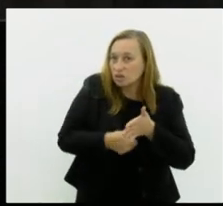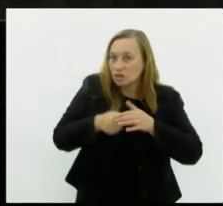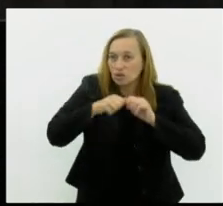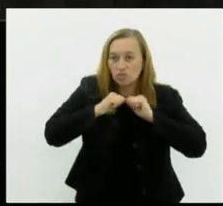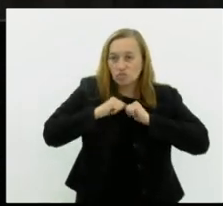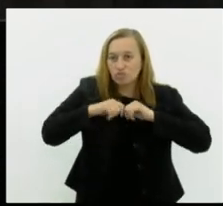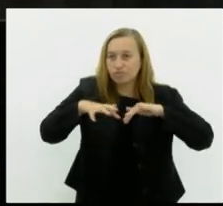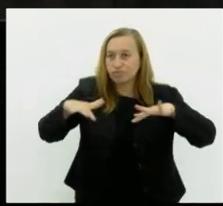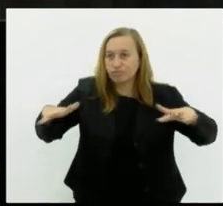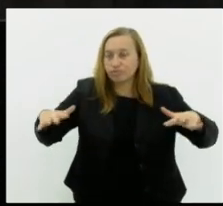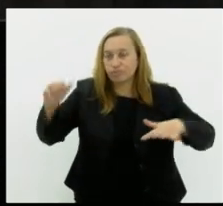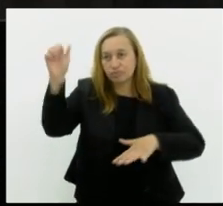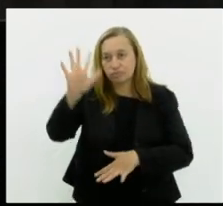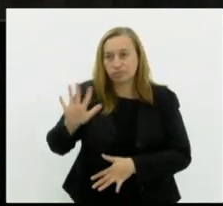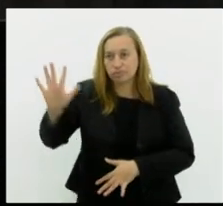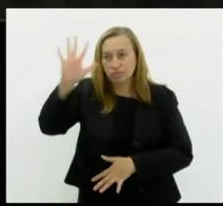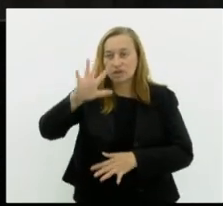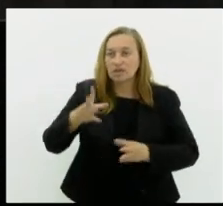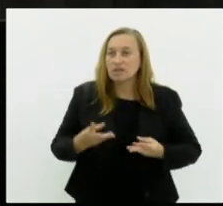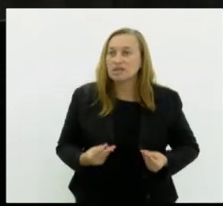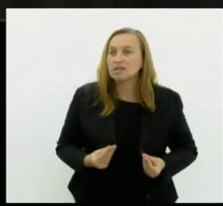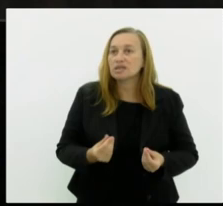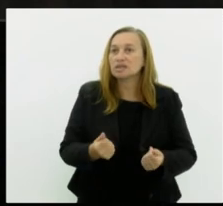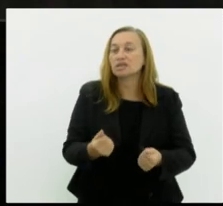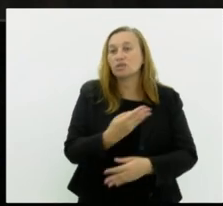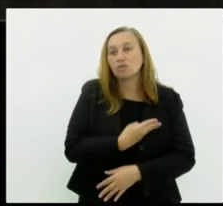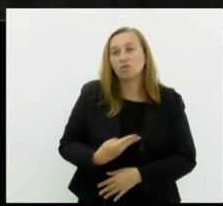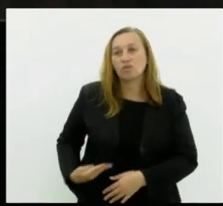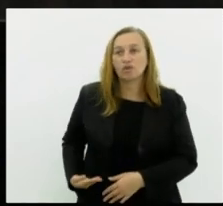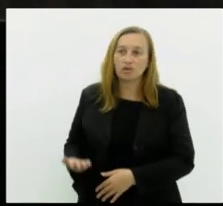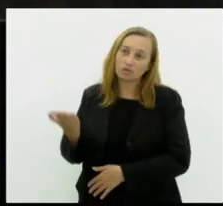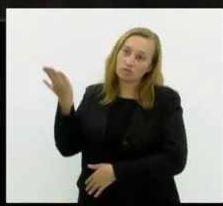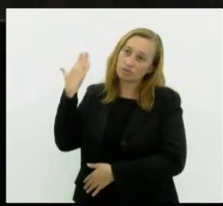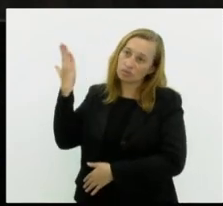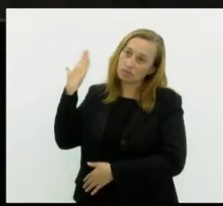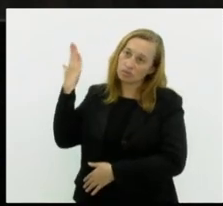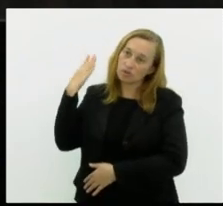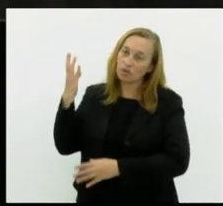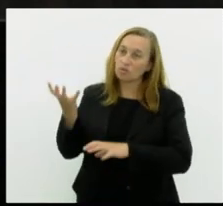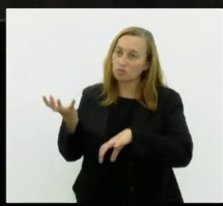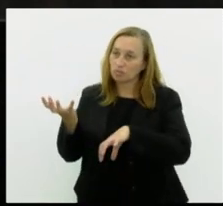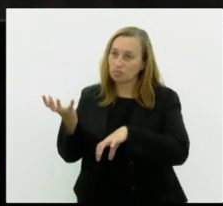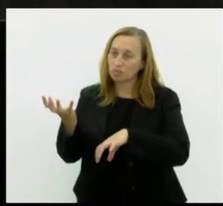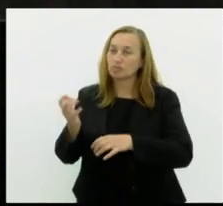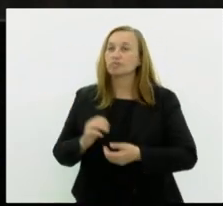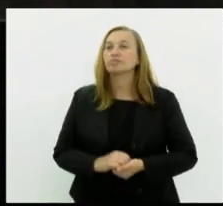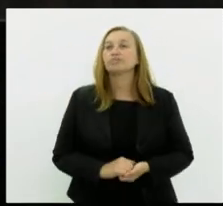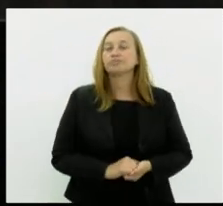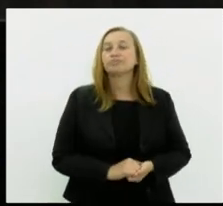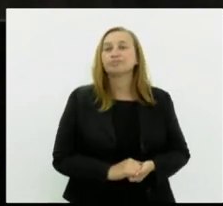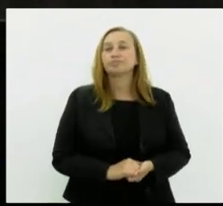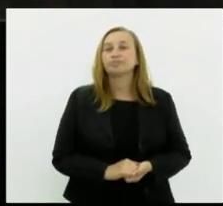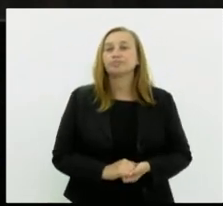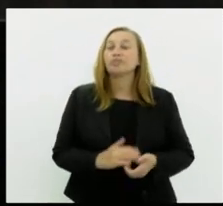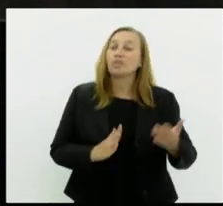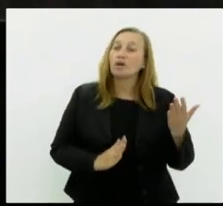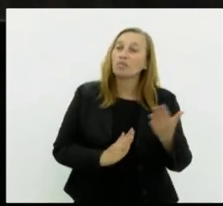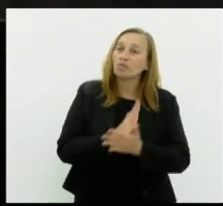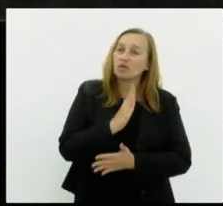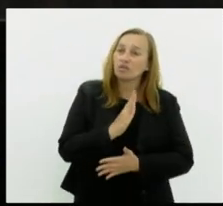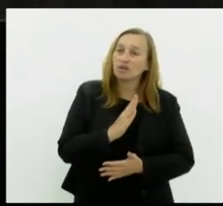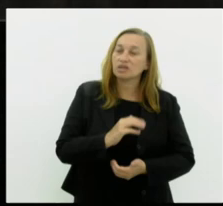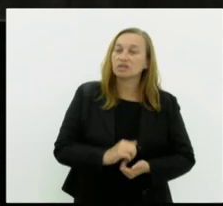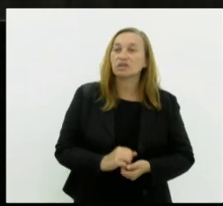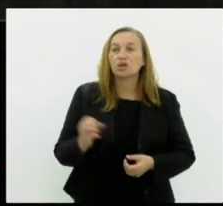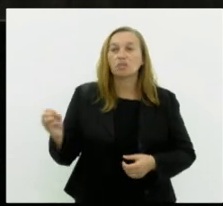nacional, sensibilizou o governo da época e o Congresso Nacional, e aí foi aprovada